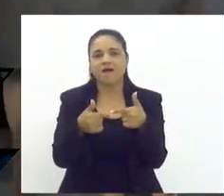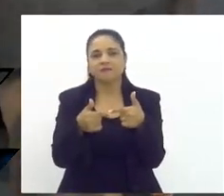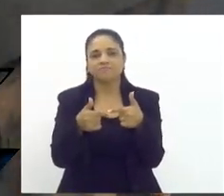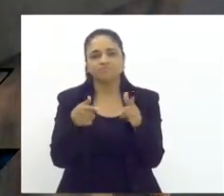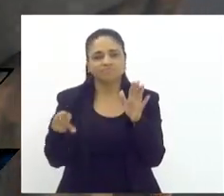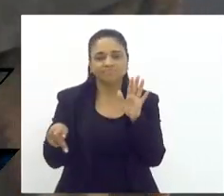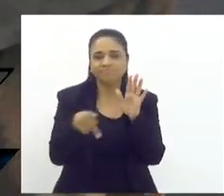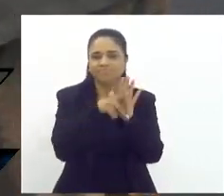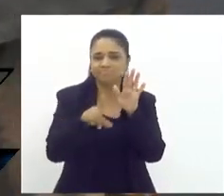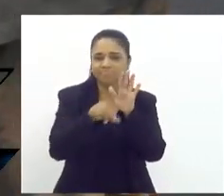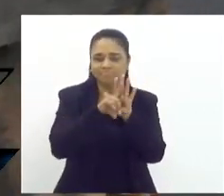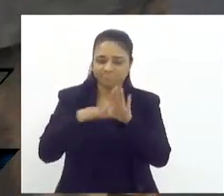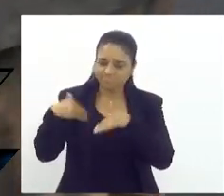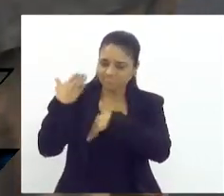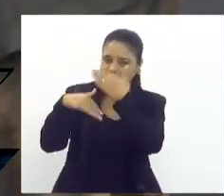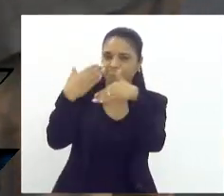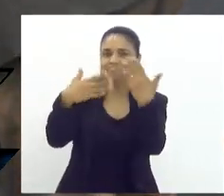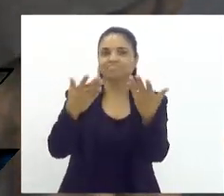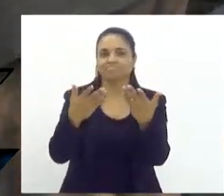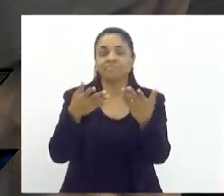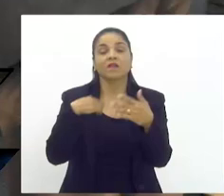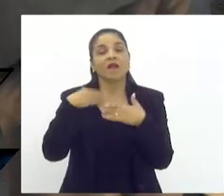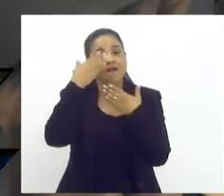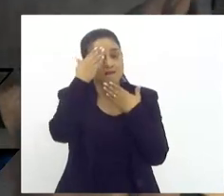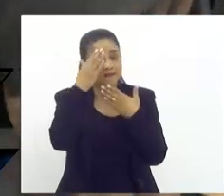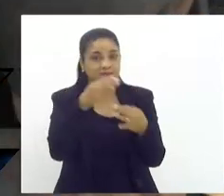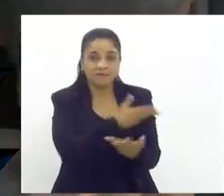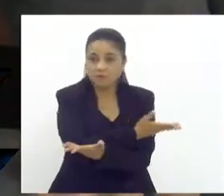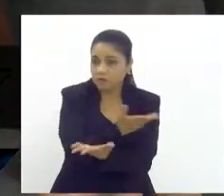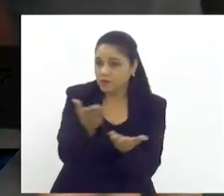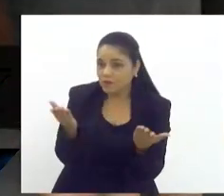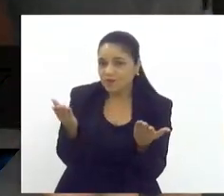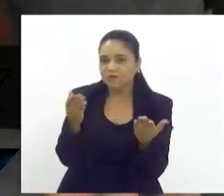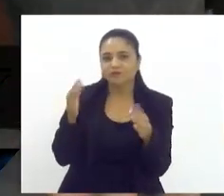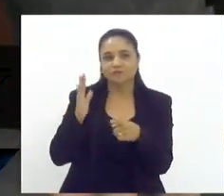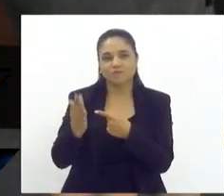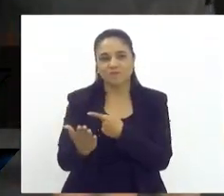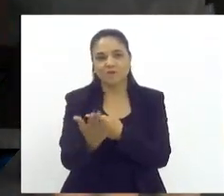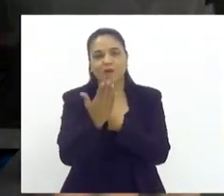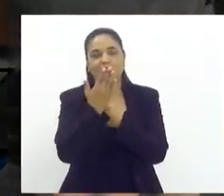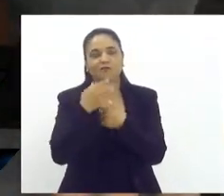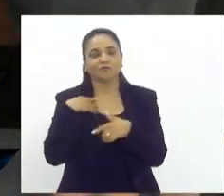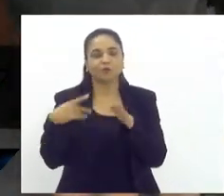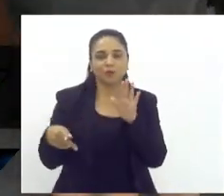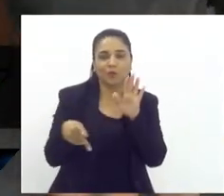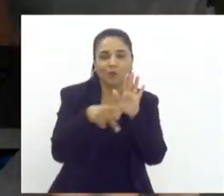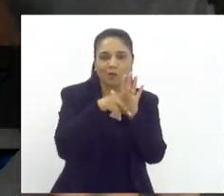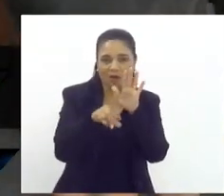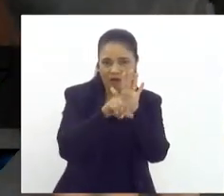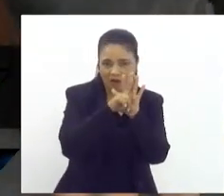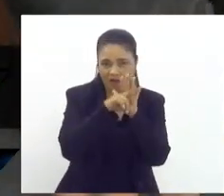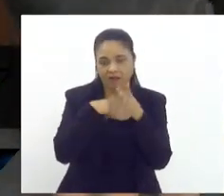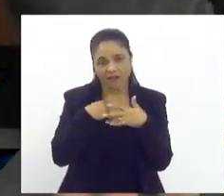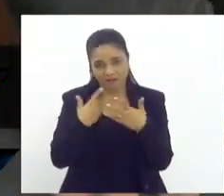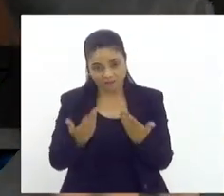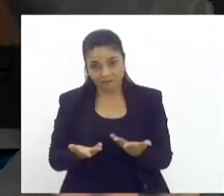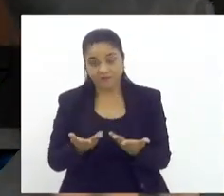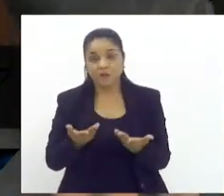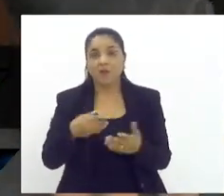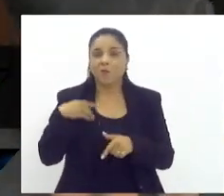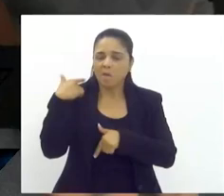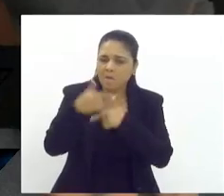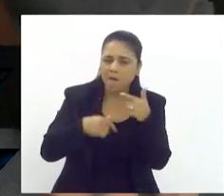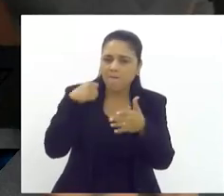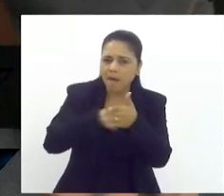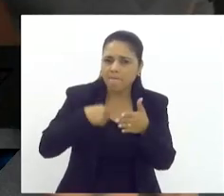todos os projetos andarem agradecer também a todos que que me ajudaram nesse projeto porque a gente sempre vem brigando contra